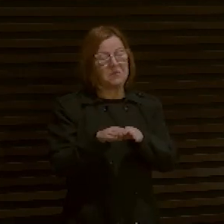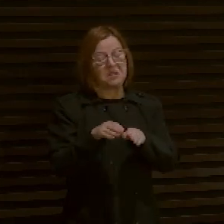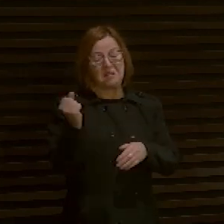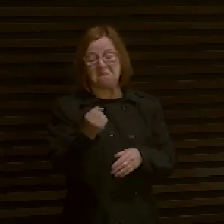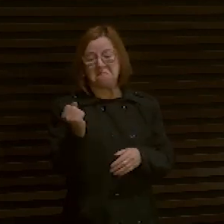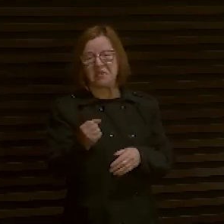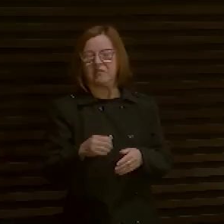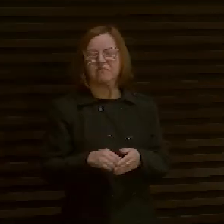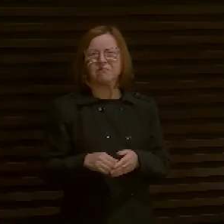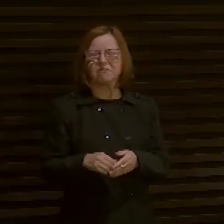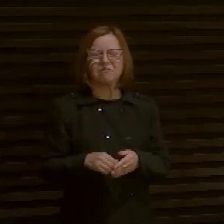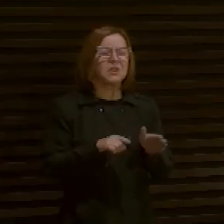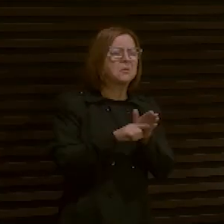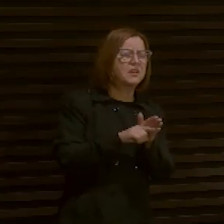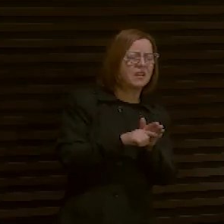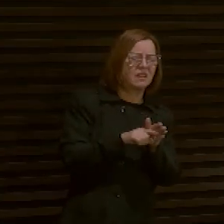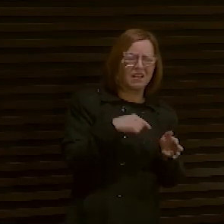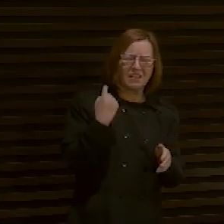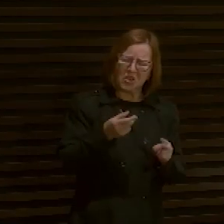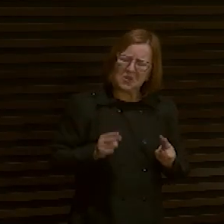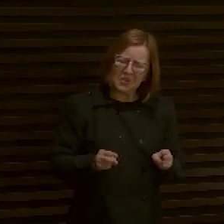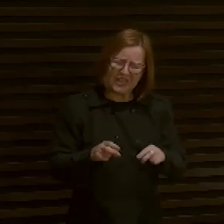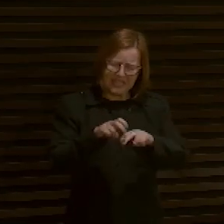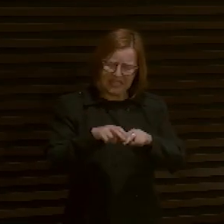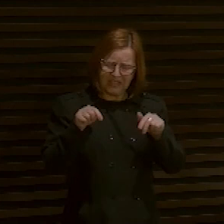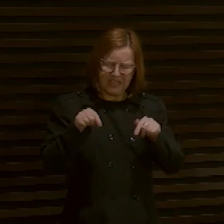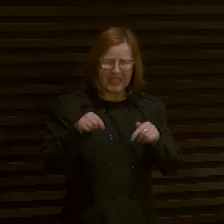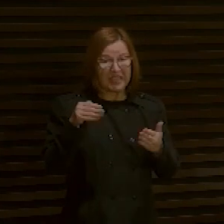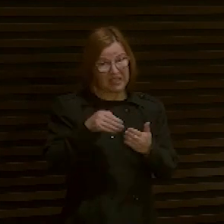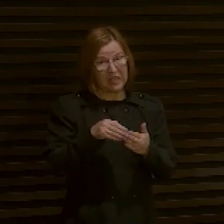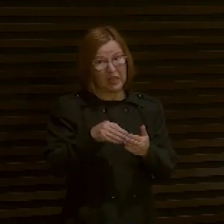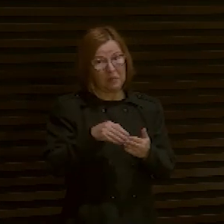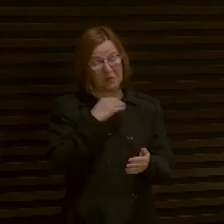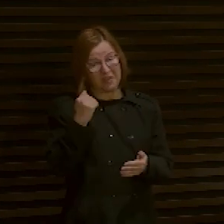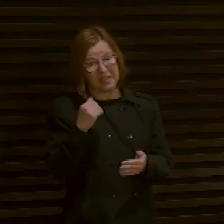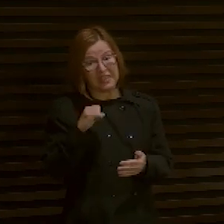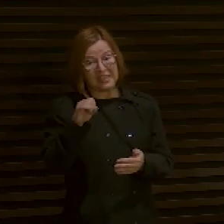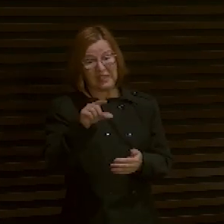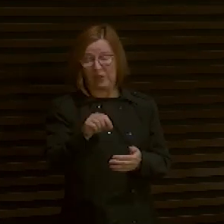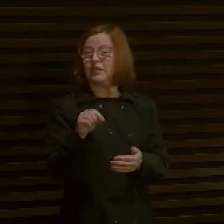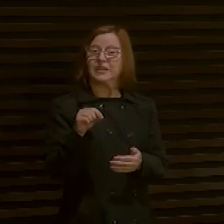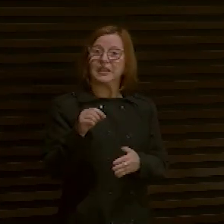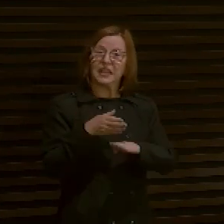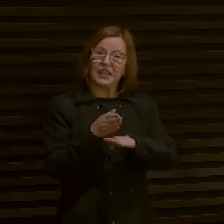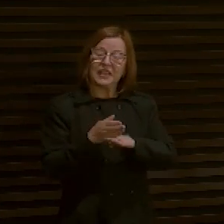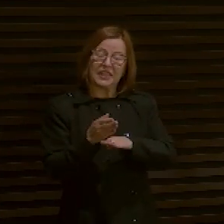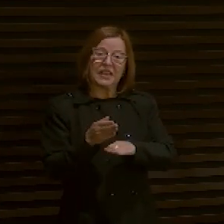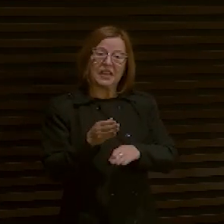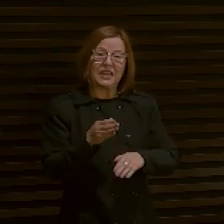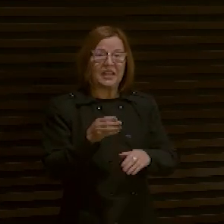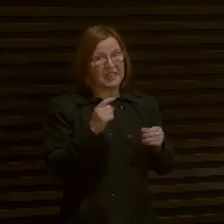sentado até morrer? Aí continua no versículo 4. Se decidirmos entrar na cidade, há fome na cidade, e morreremos